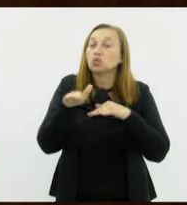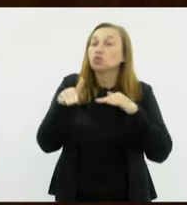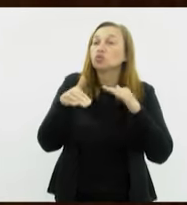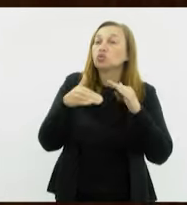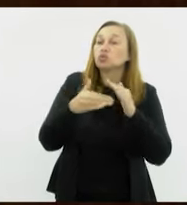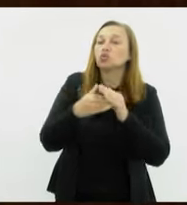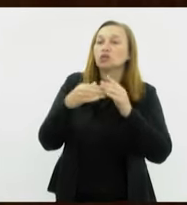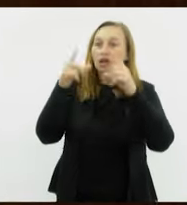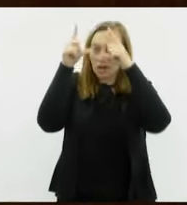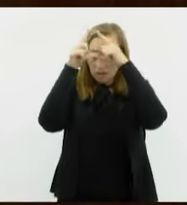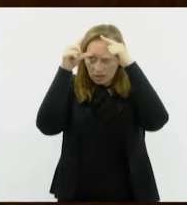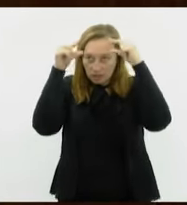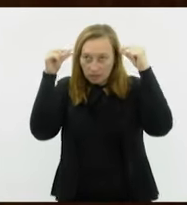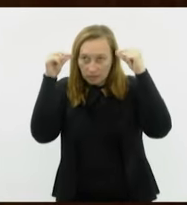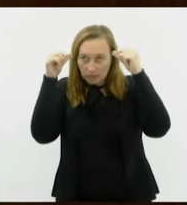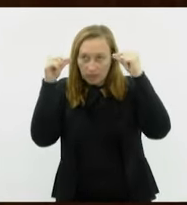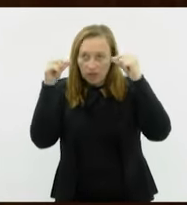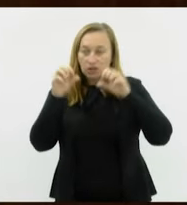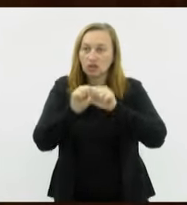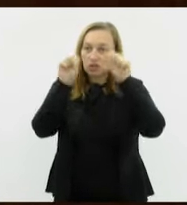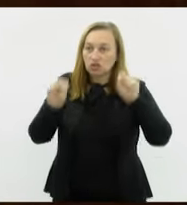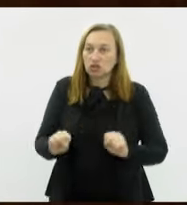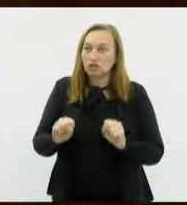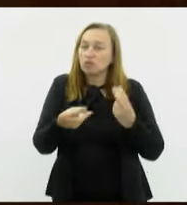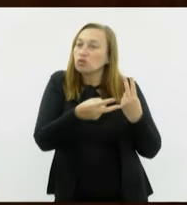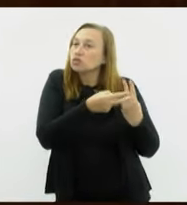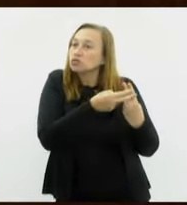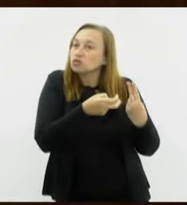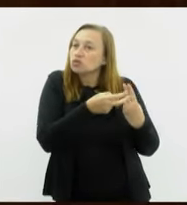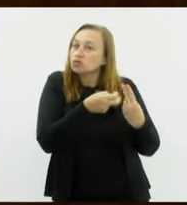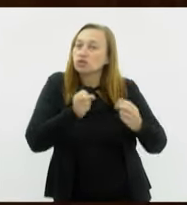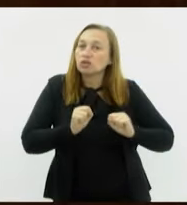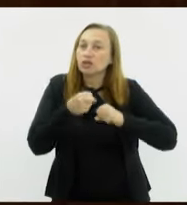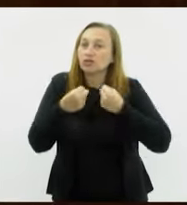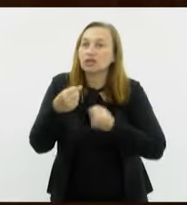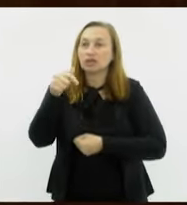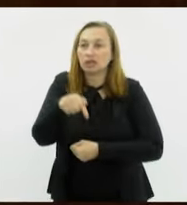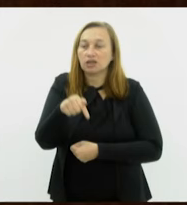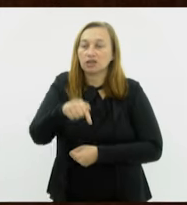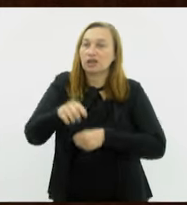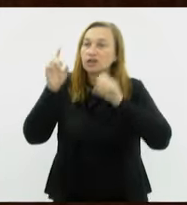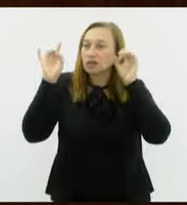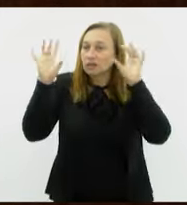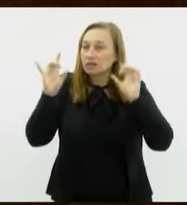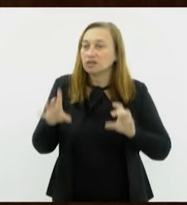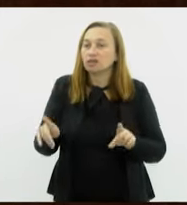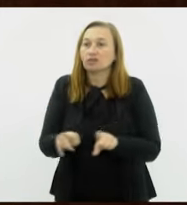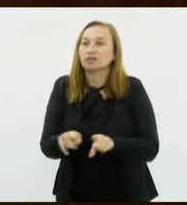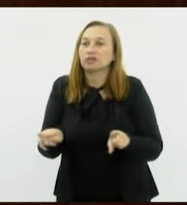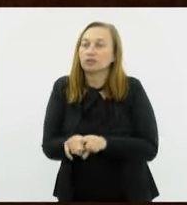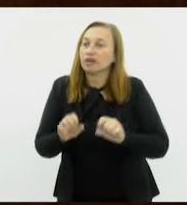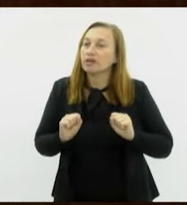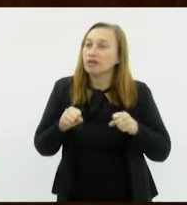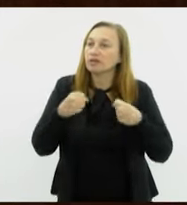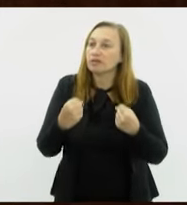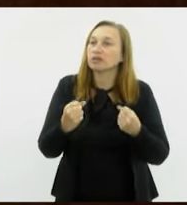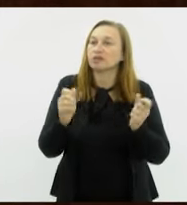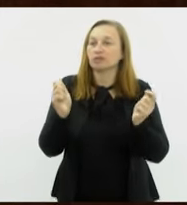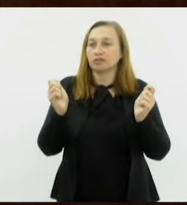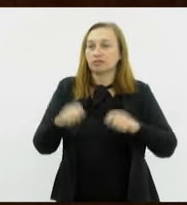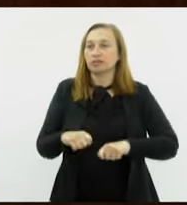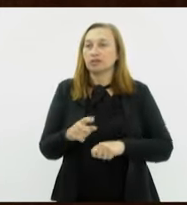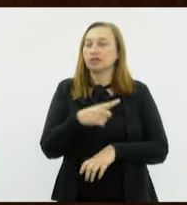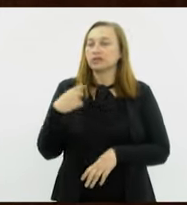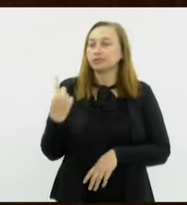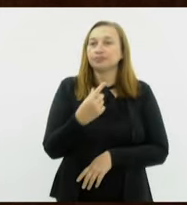a enfermagem, o Sistema Único de Saúde fosse defendido aqui, em especial também defendendo a possibilidade das